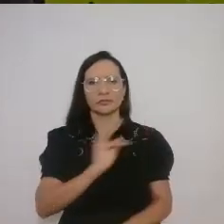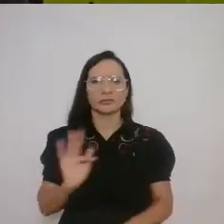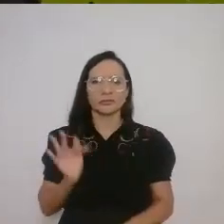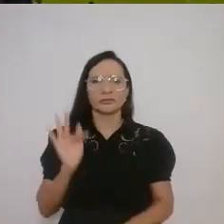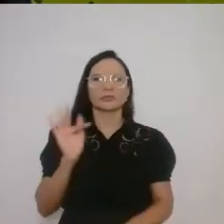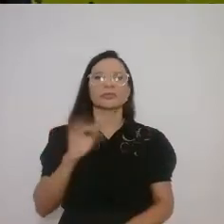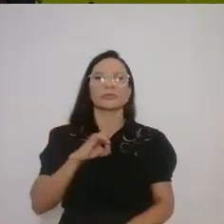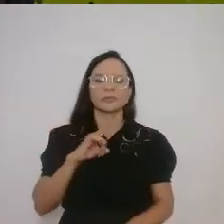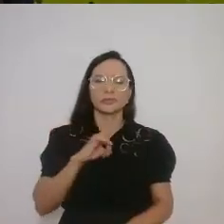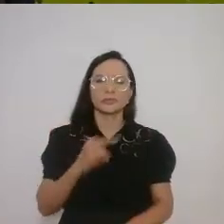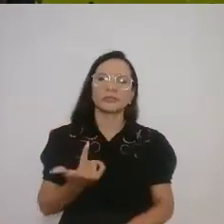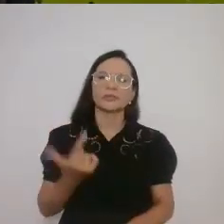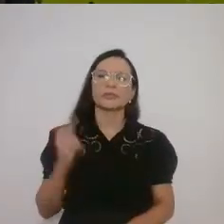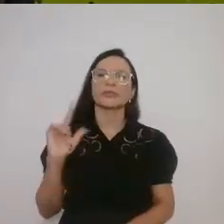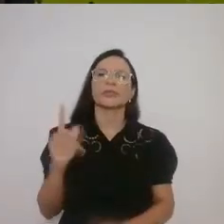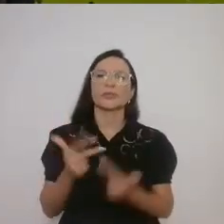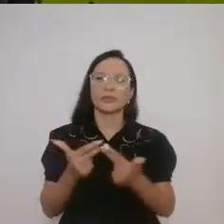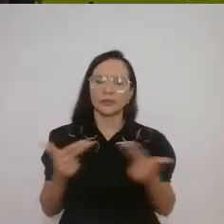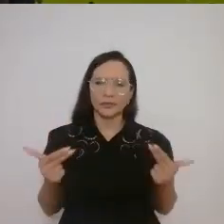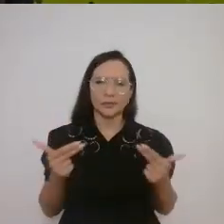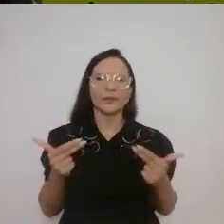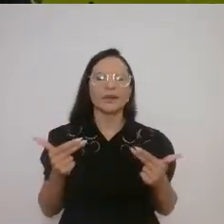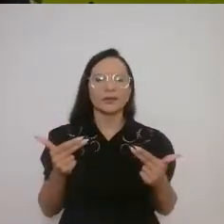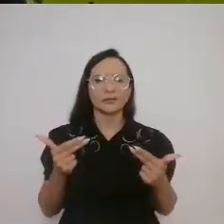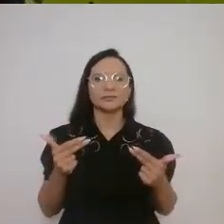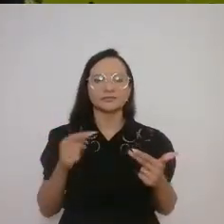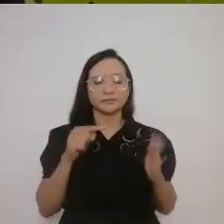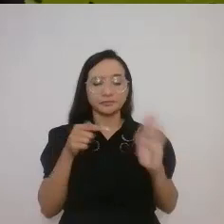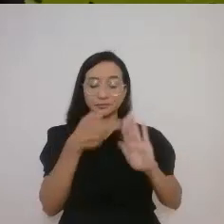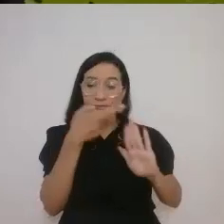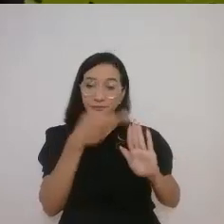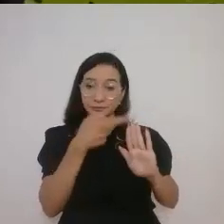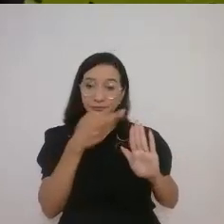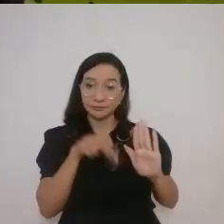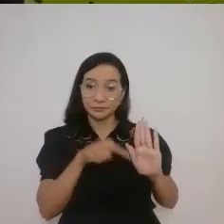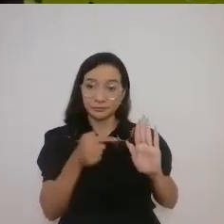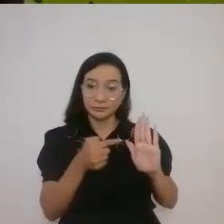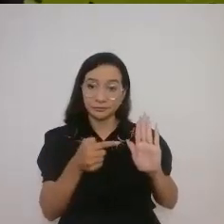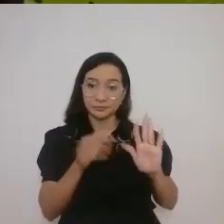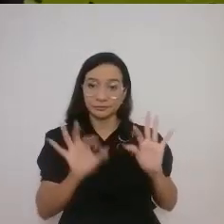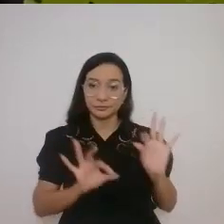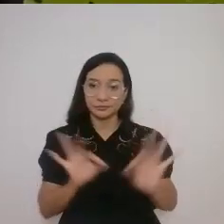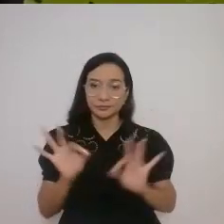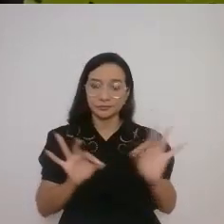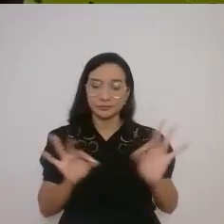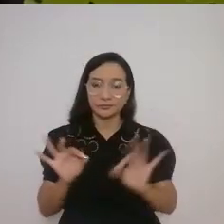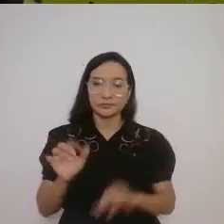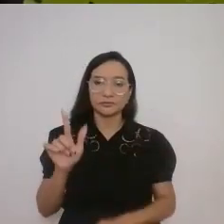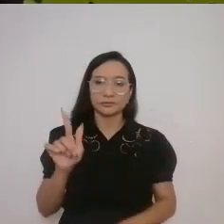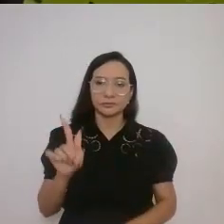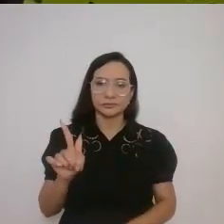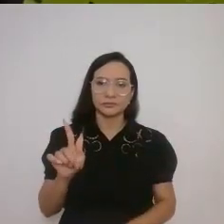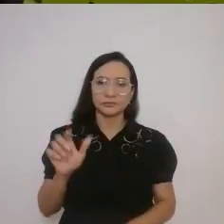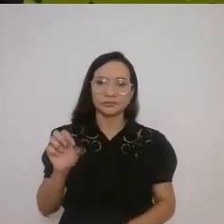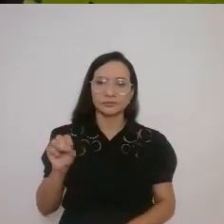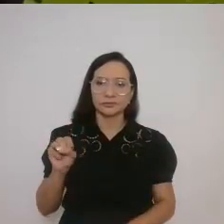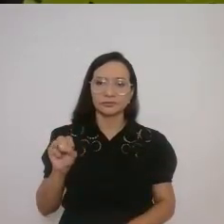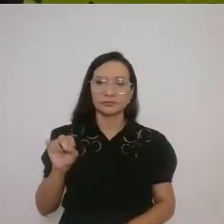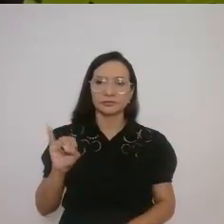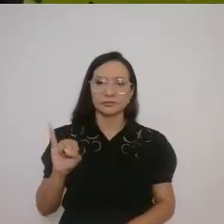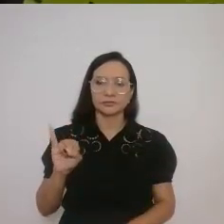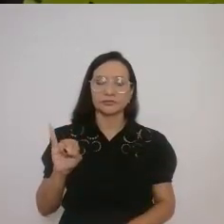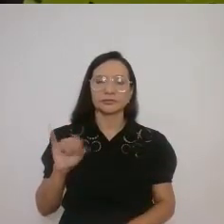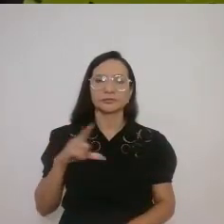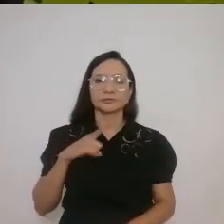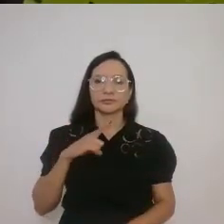Exército. Então, essa resolução foi elaborada pelo GSI após vários contatos feitos com